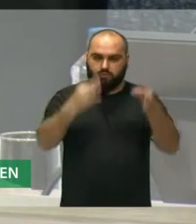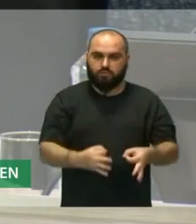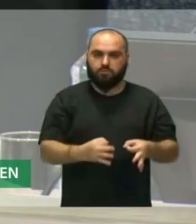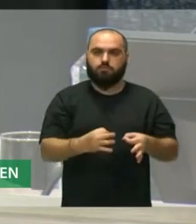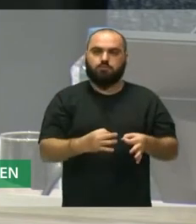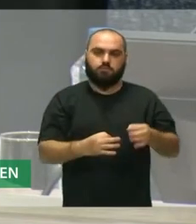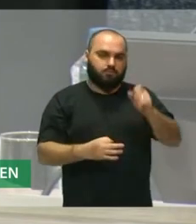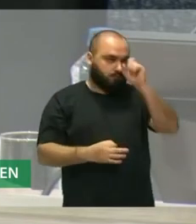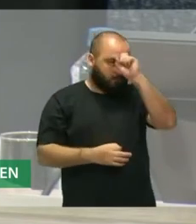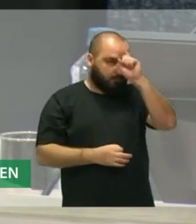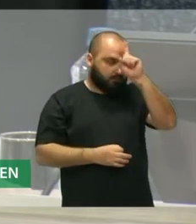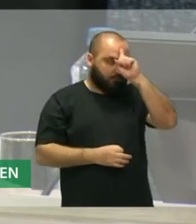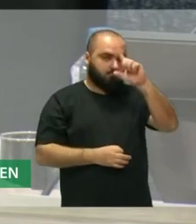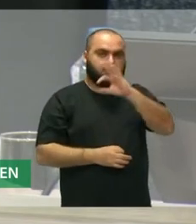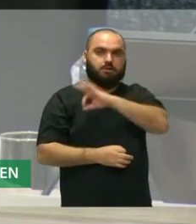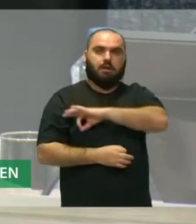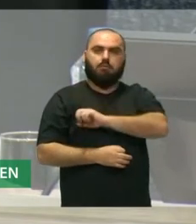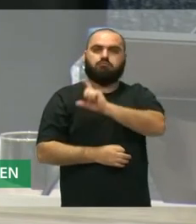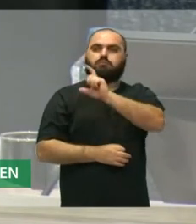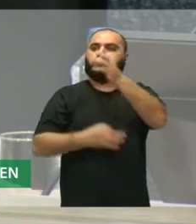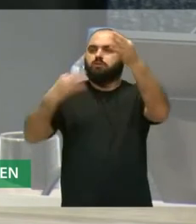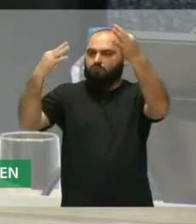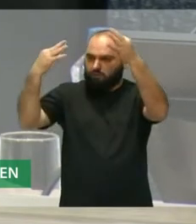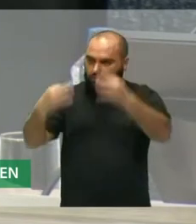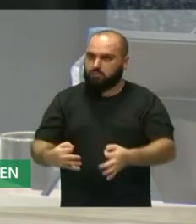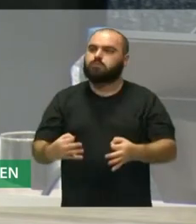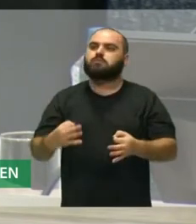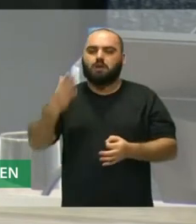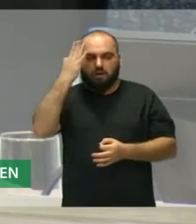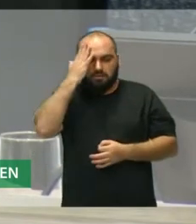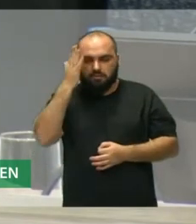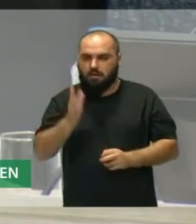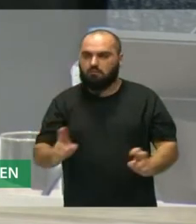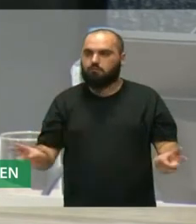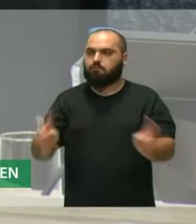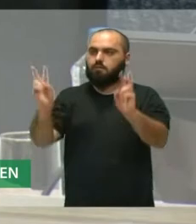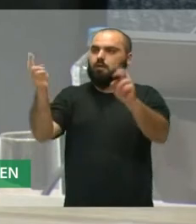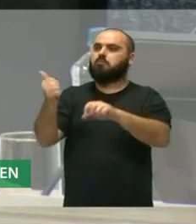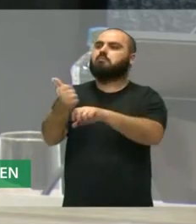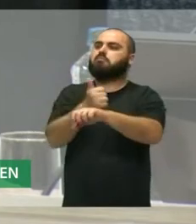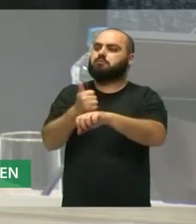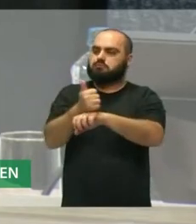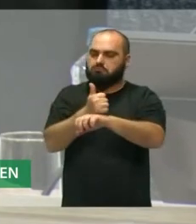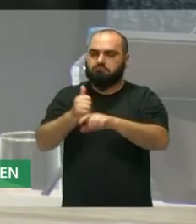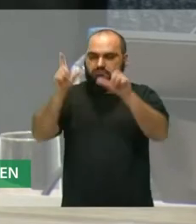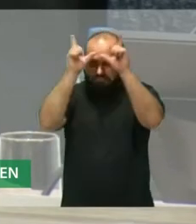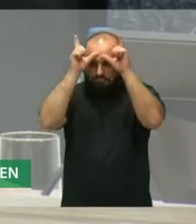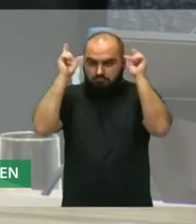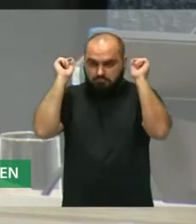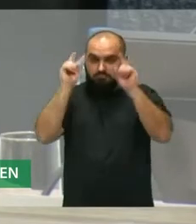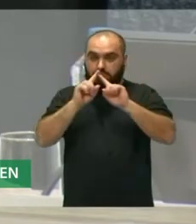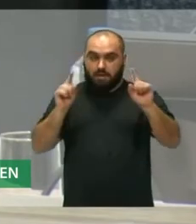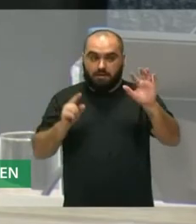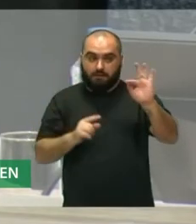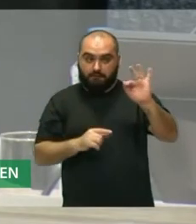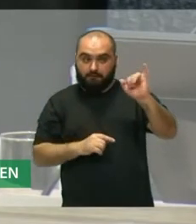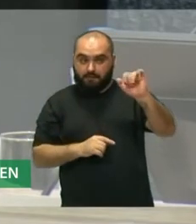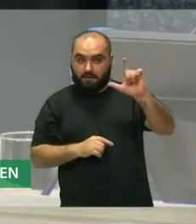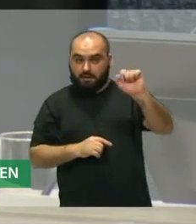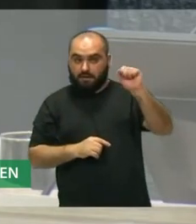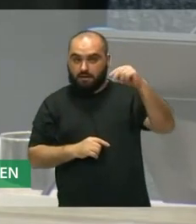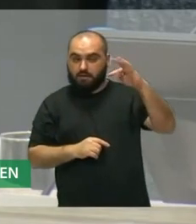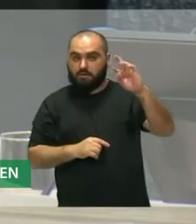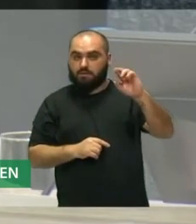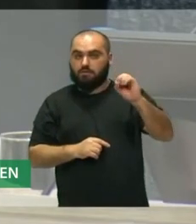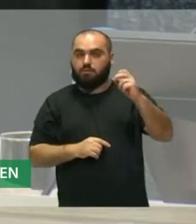salarial é justíssimo, nós sabemos, nós valorizamos o profissional de enfermagem, mas os filantrópicos, de um modo geral,